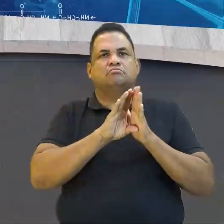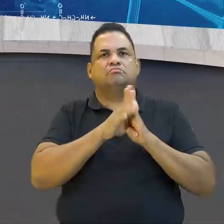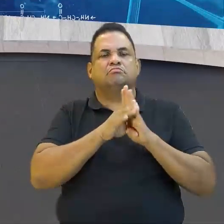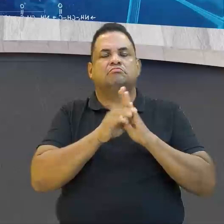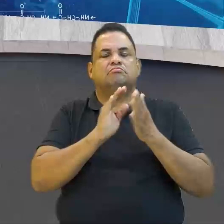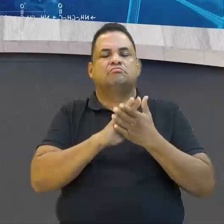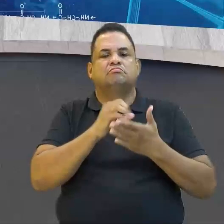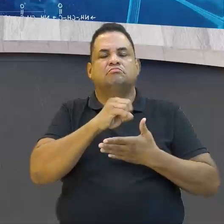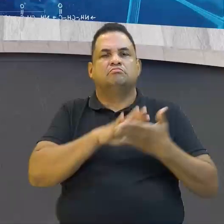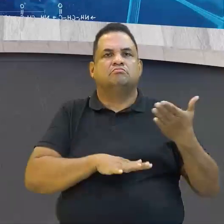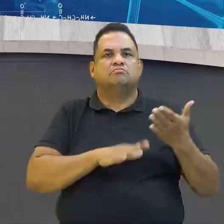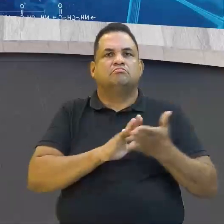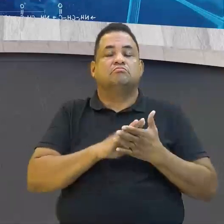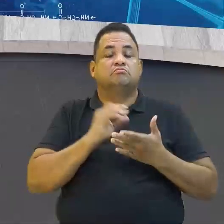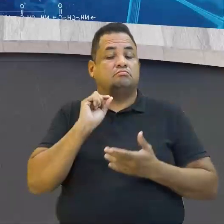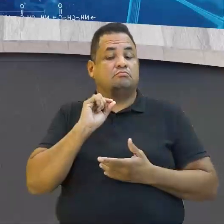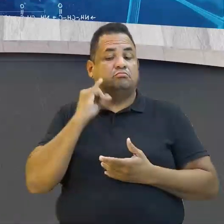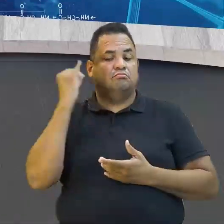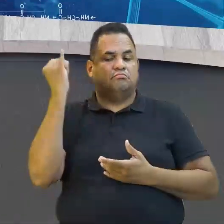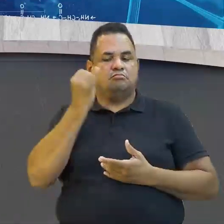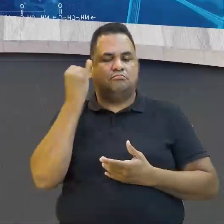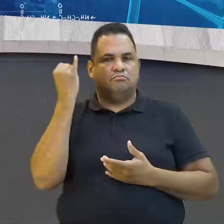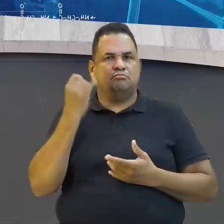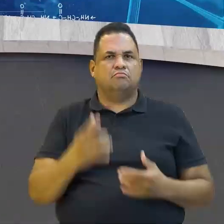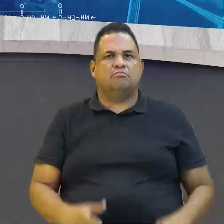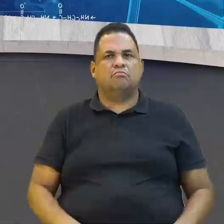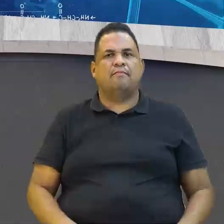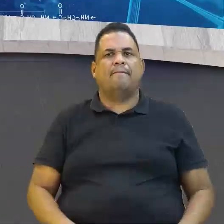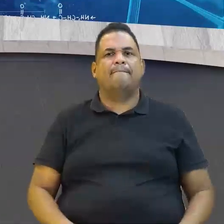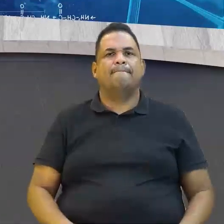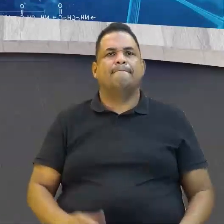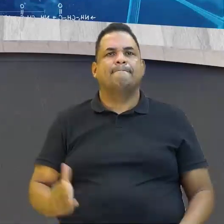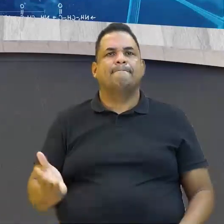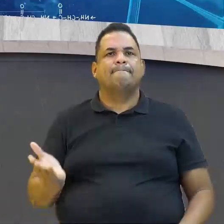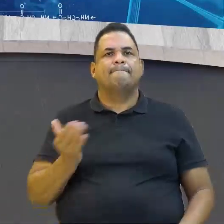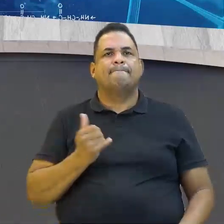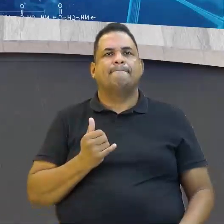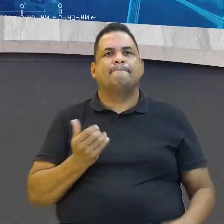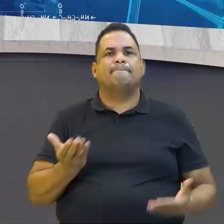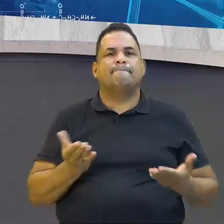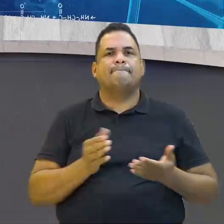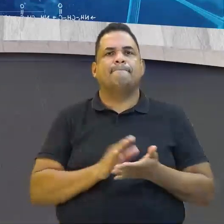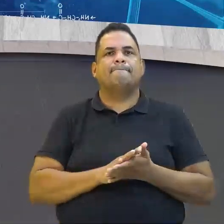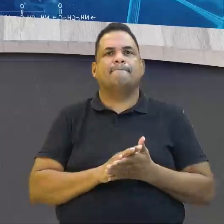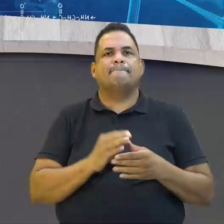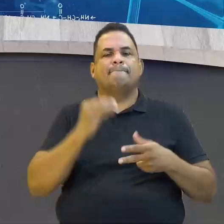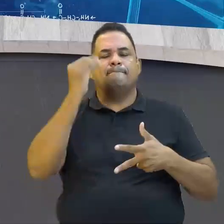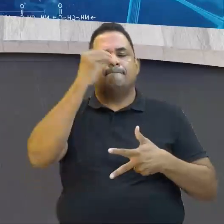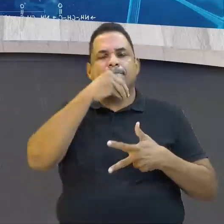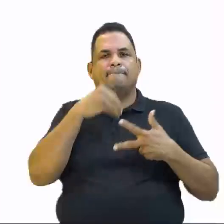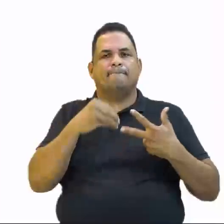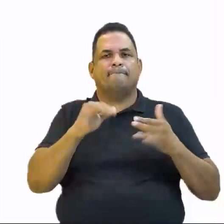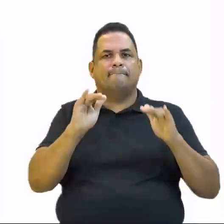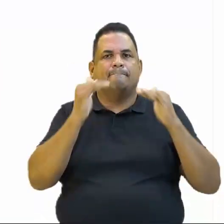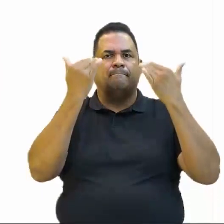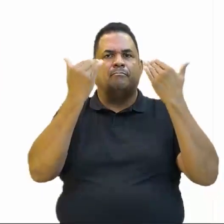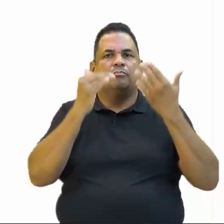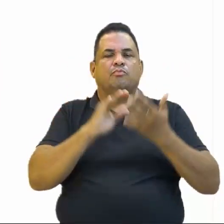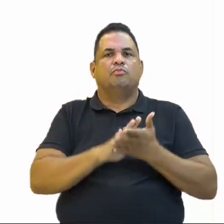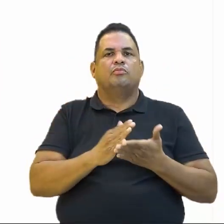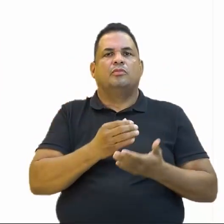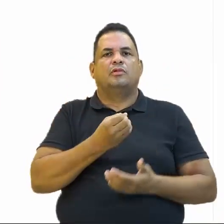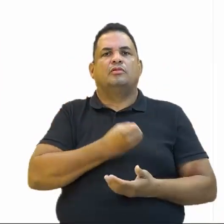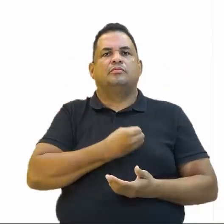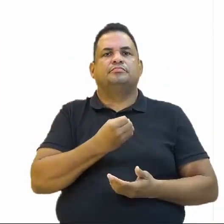isso pra gente é o que importa, tranquilo? Agora a gente vai para o nosso momento, para o nosso Se Liga no Enem, questão